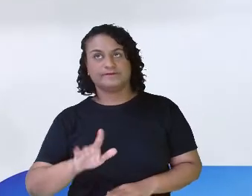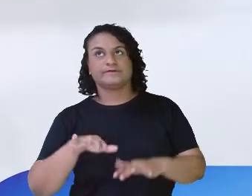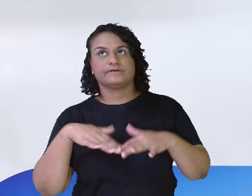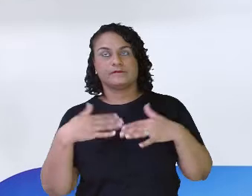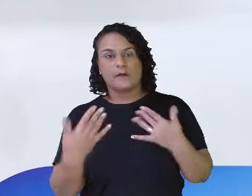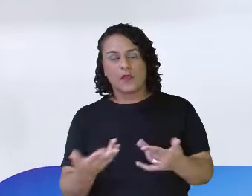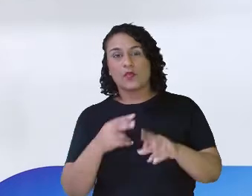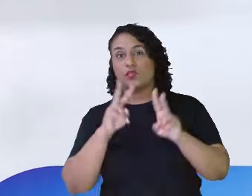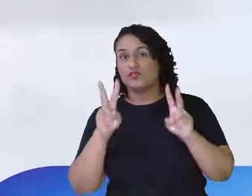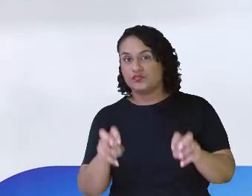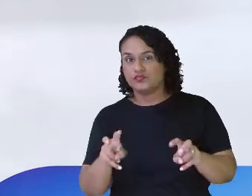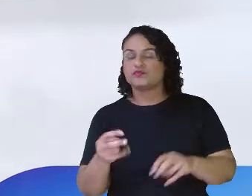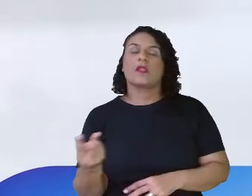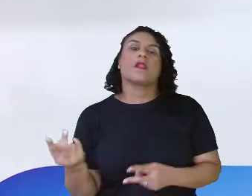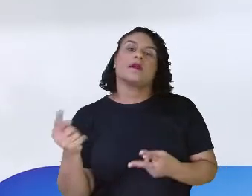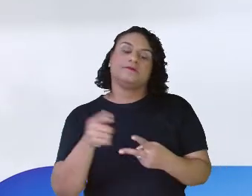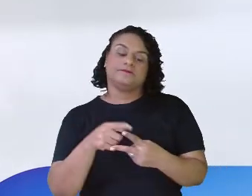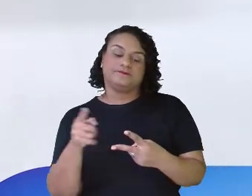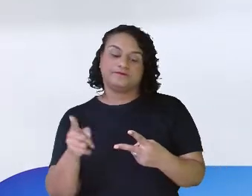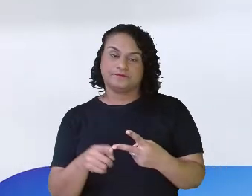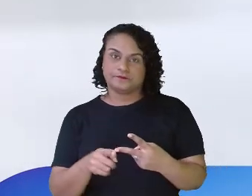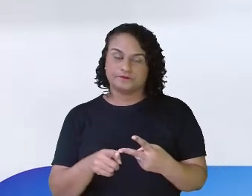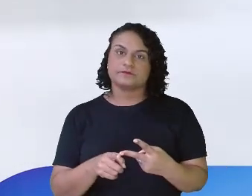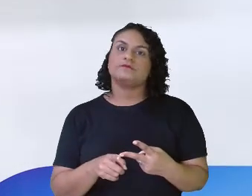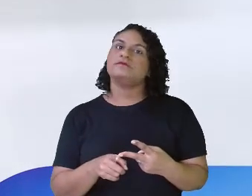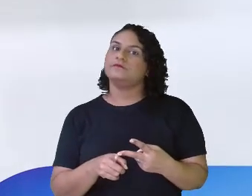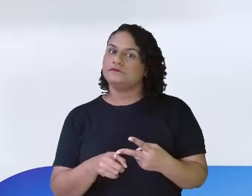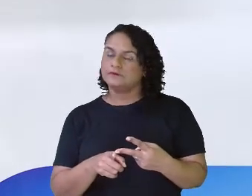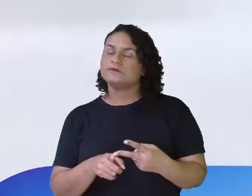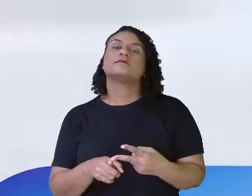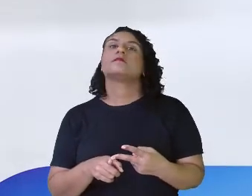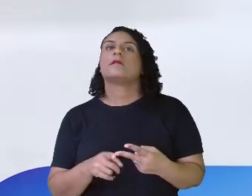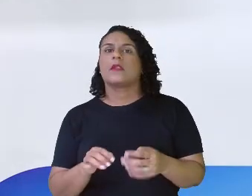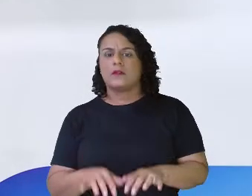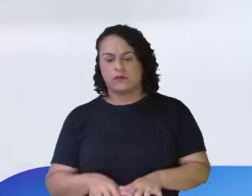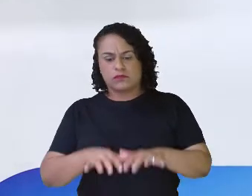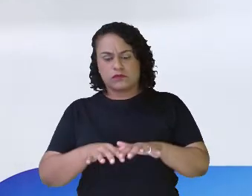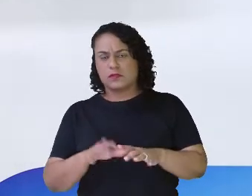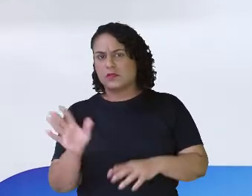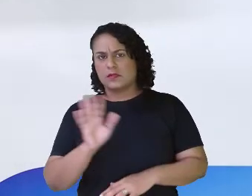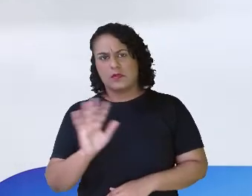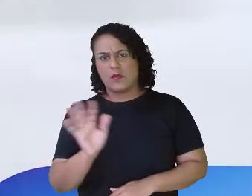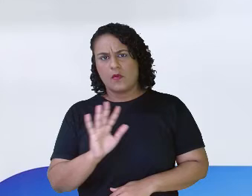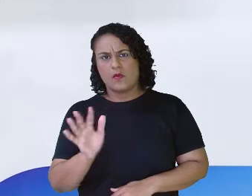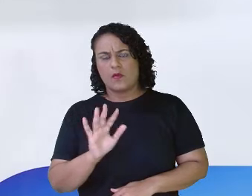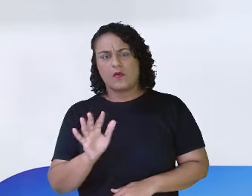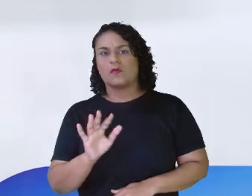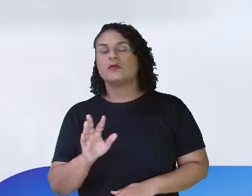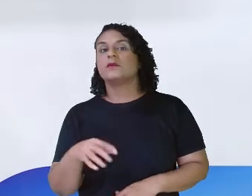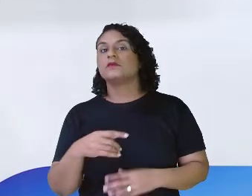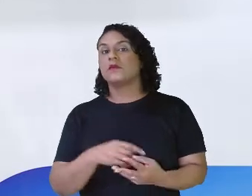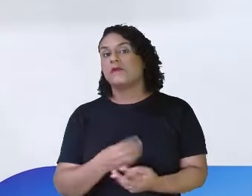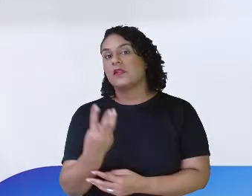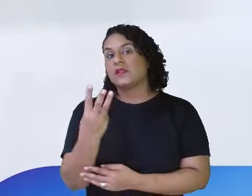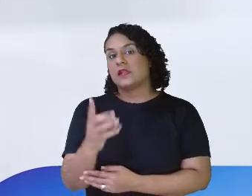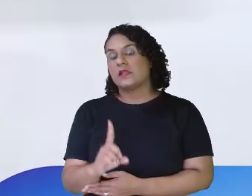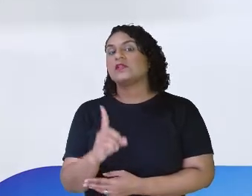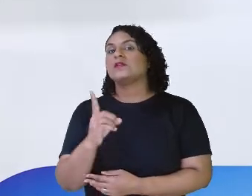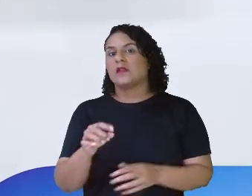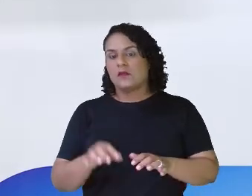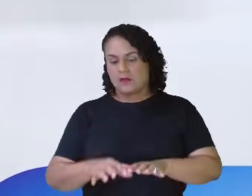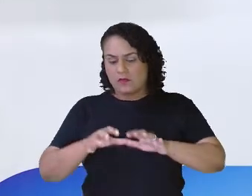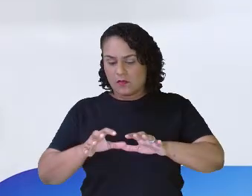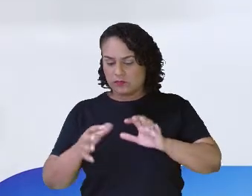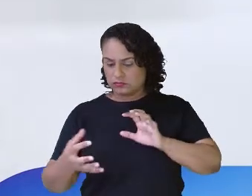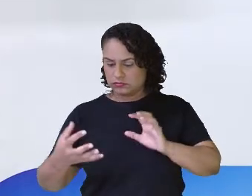figuras planas, 2 dimensões, tá? Elas não saem do plano. E quando eu falo das 3 dimensões, estou